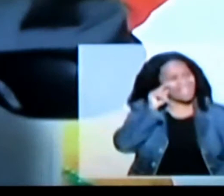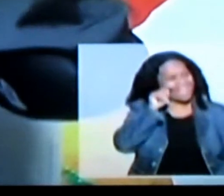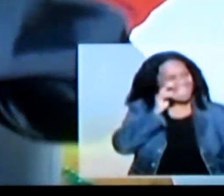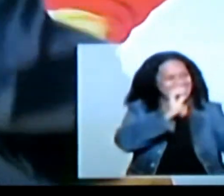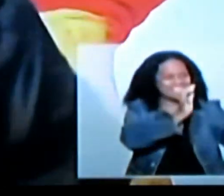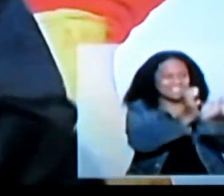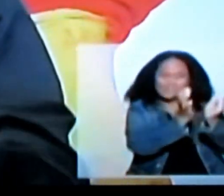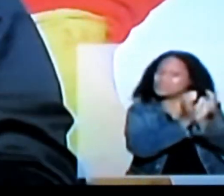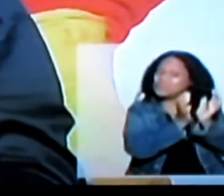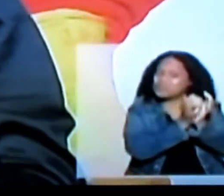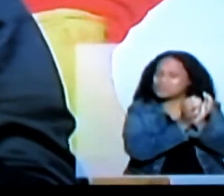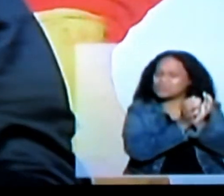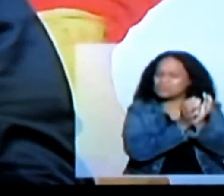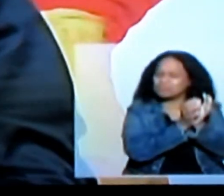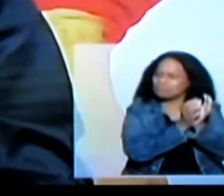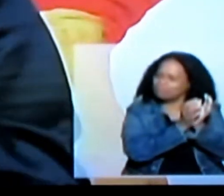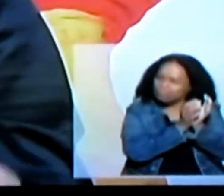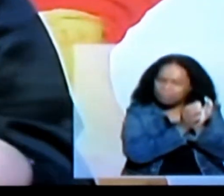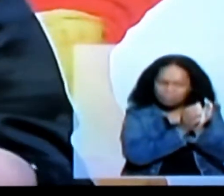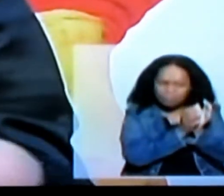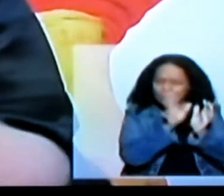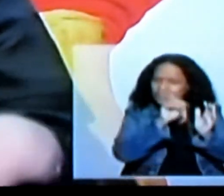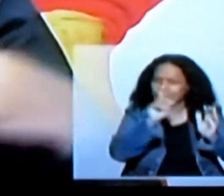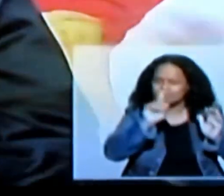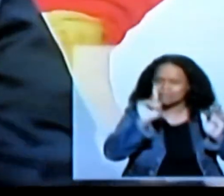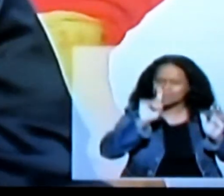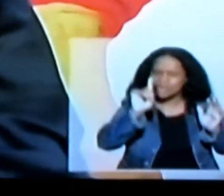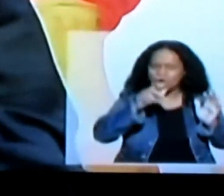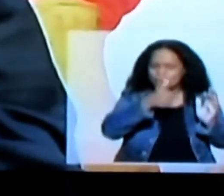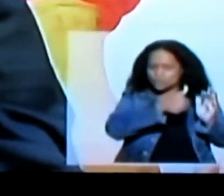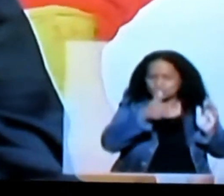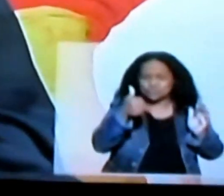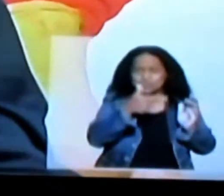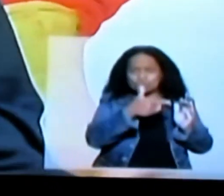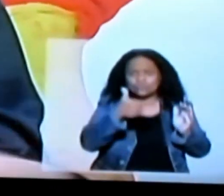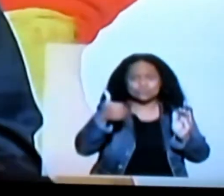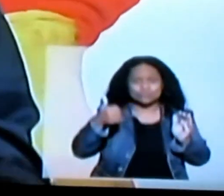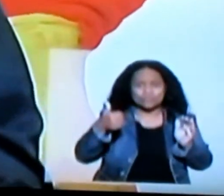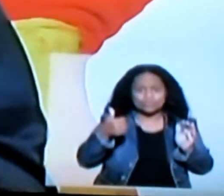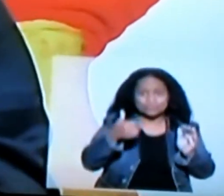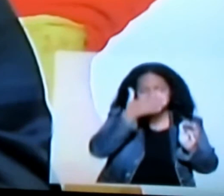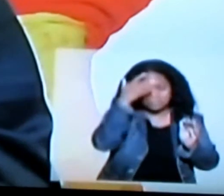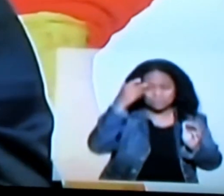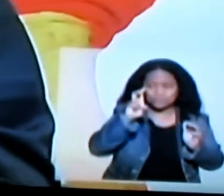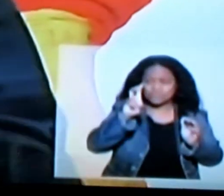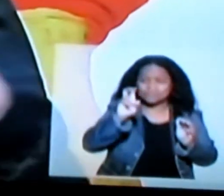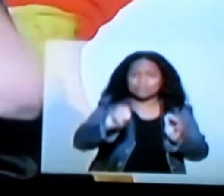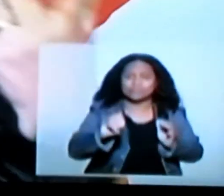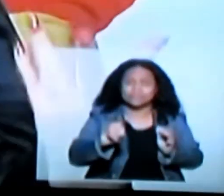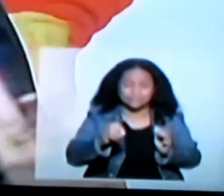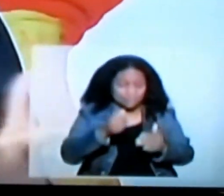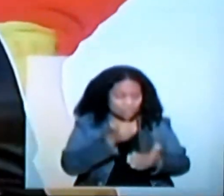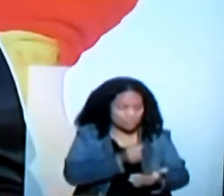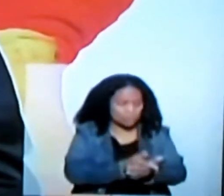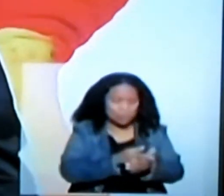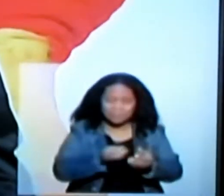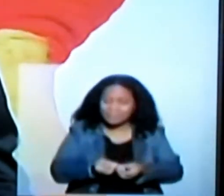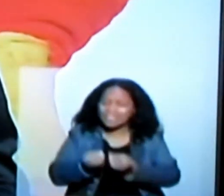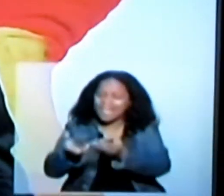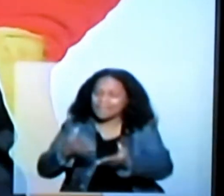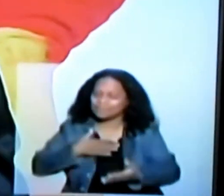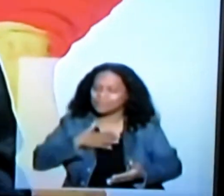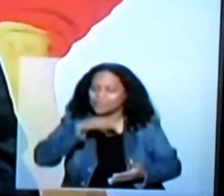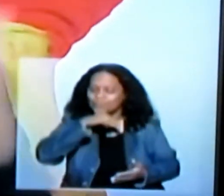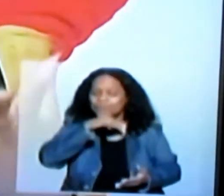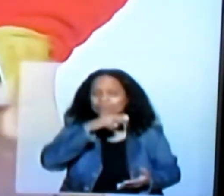achava que aquele era o público realmente que me acompanhava. E eu comecei a ver que vai desde o pessoal de 11, tem gente de 50 anos que fala, vou dar pro meu neto.